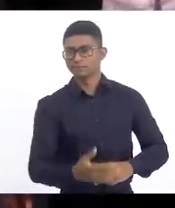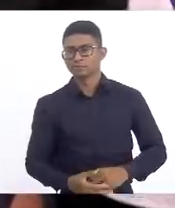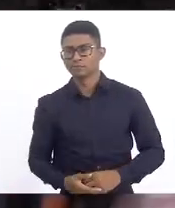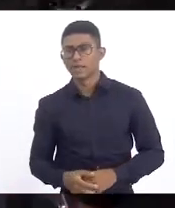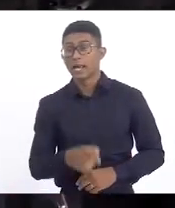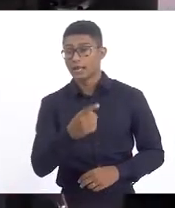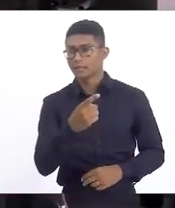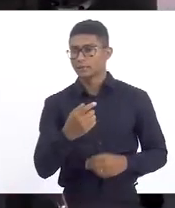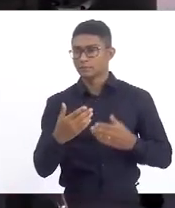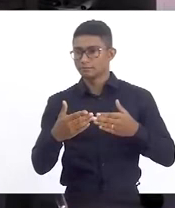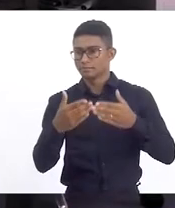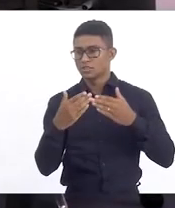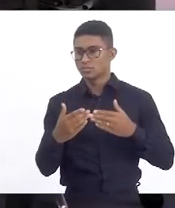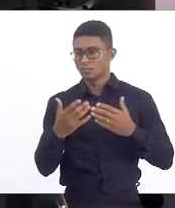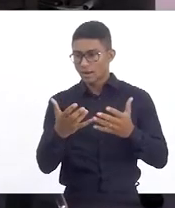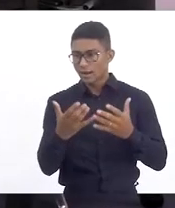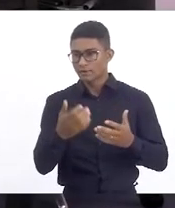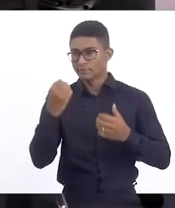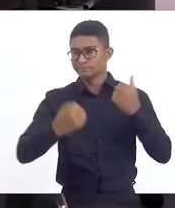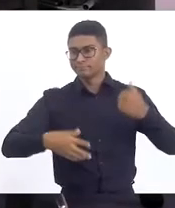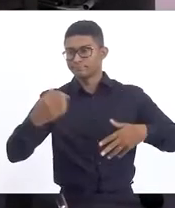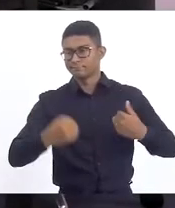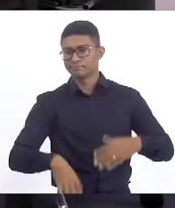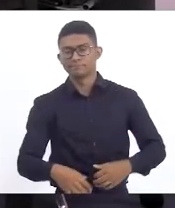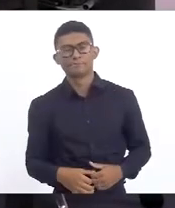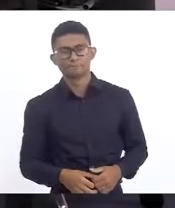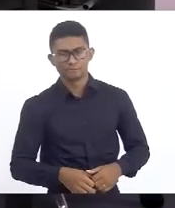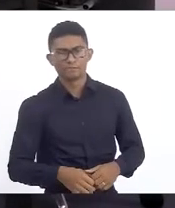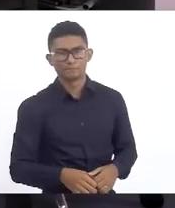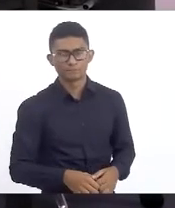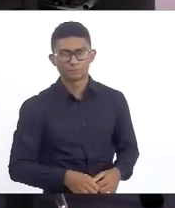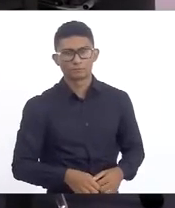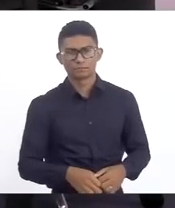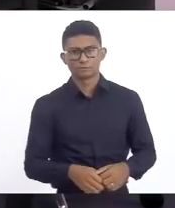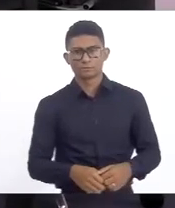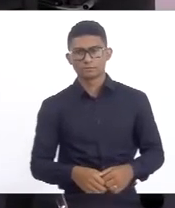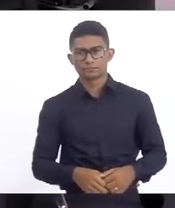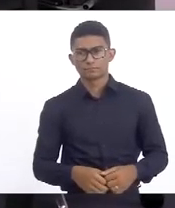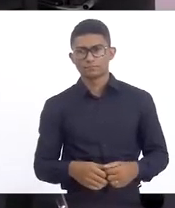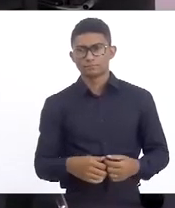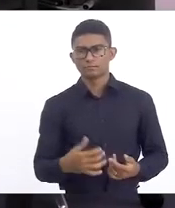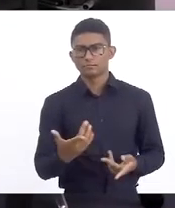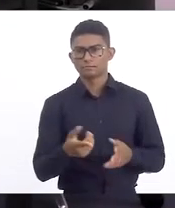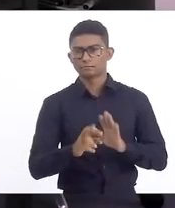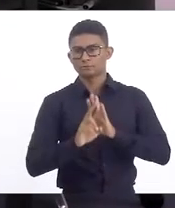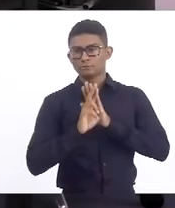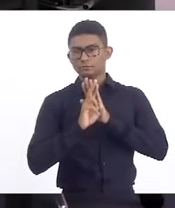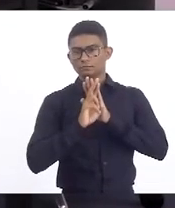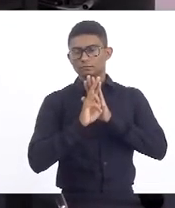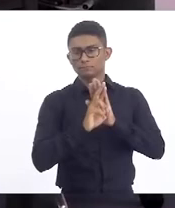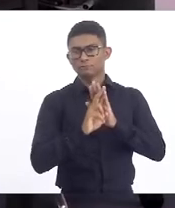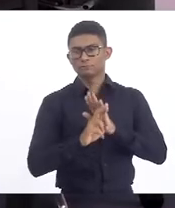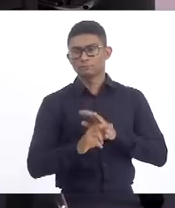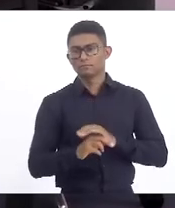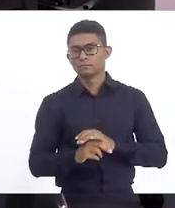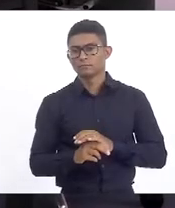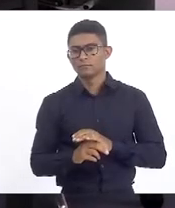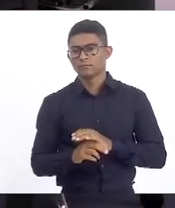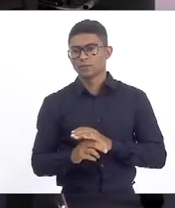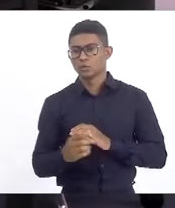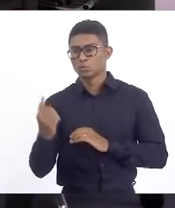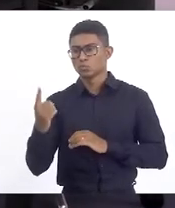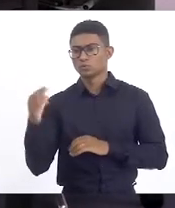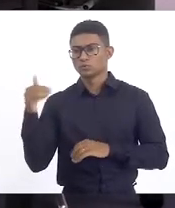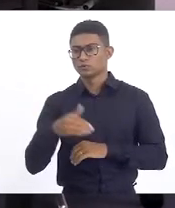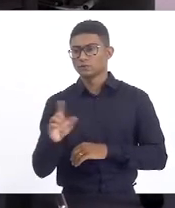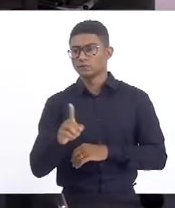para falar, que eu concluí aqui. Obrigado. Obrigado, porque o representante da Associação Brasileira de Engenharia Sanitária e Ambiental não veio. Teve duas